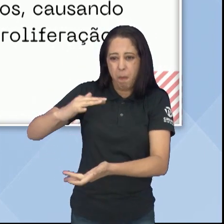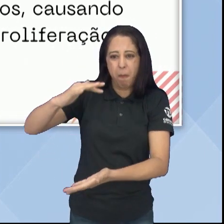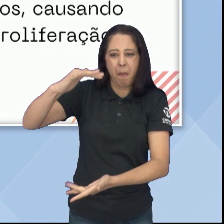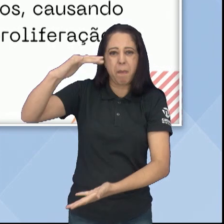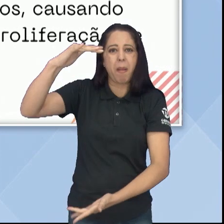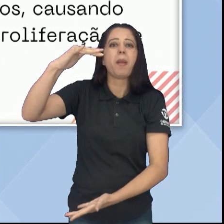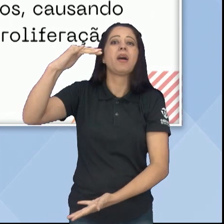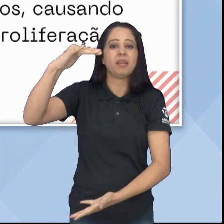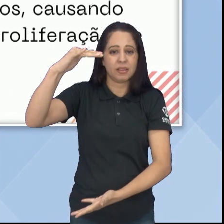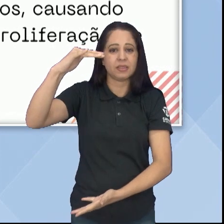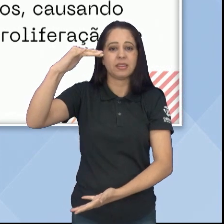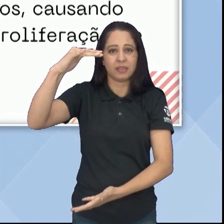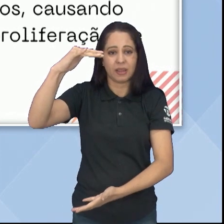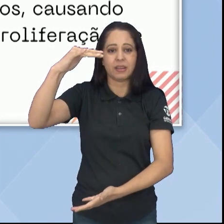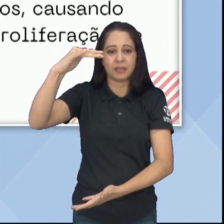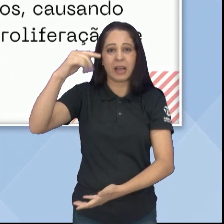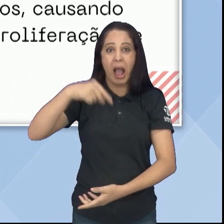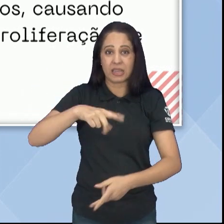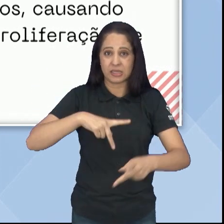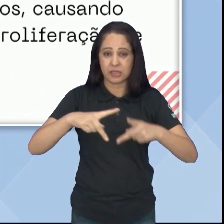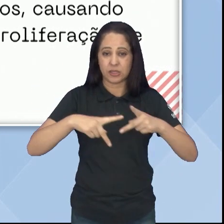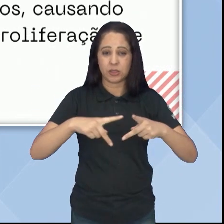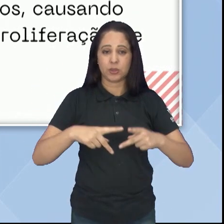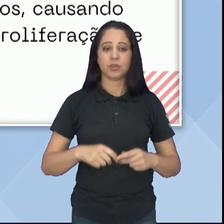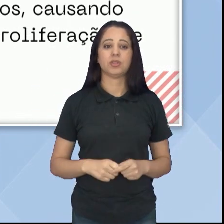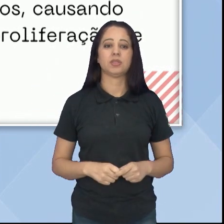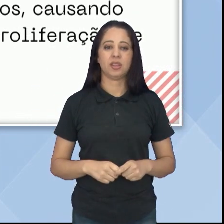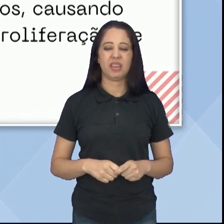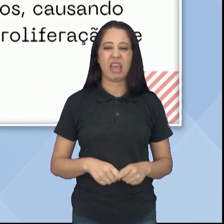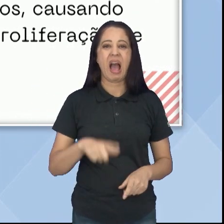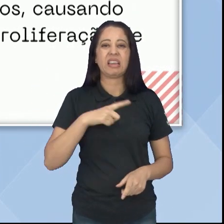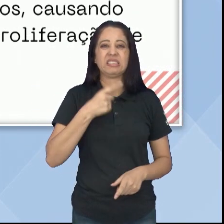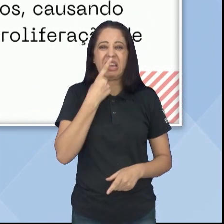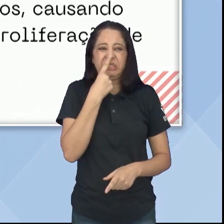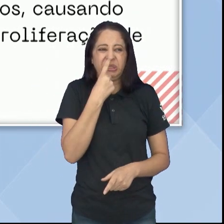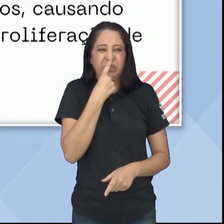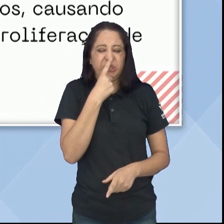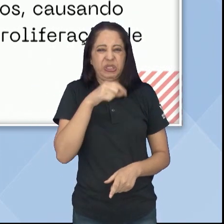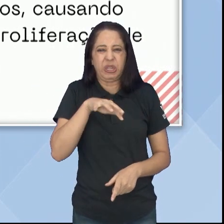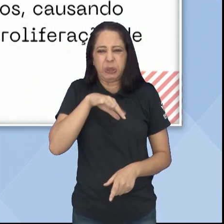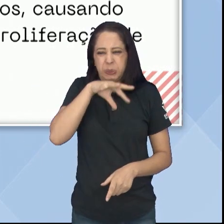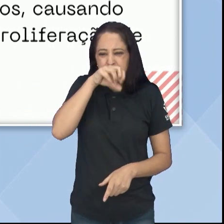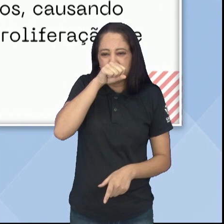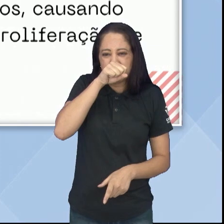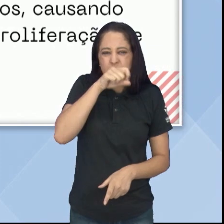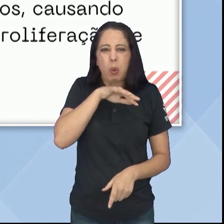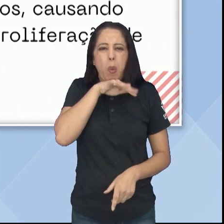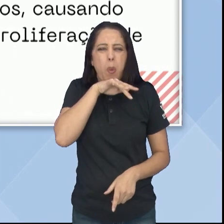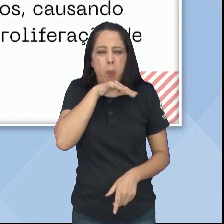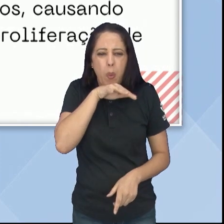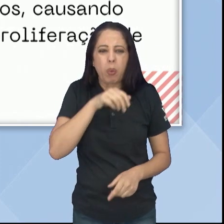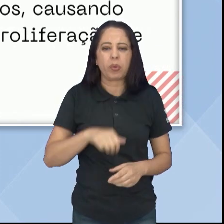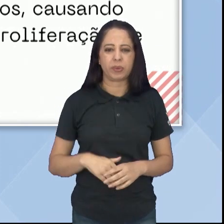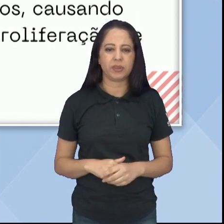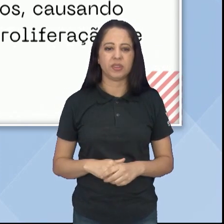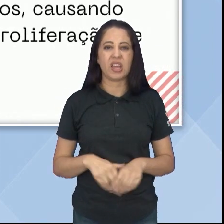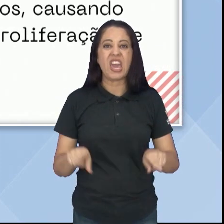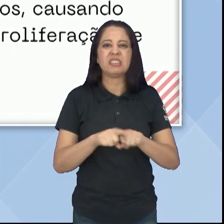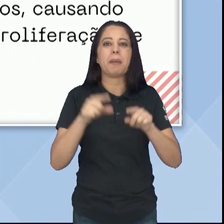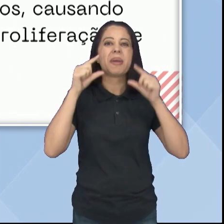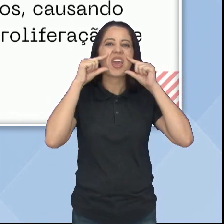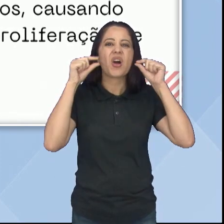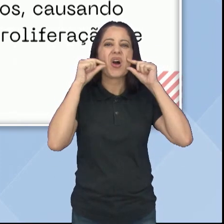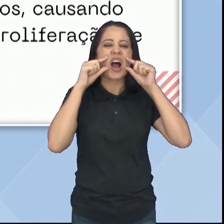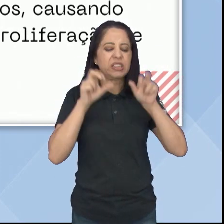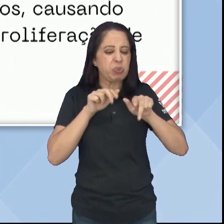vários pontos dos bairros de São José dos Campos, causando mau cheiro e a proliferação dos ratos. Isso aqui é falta de